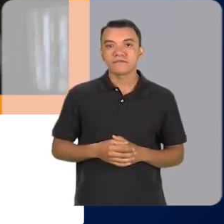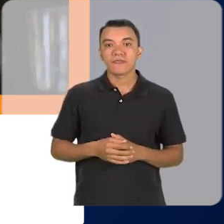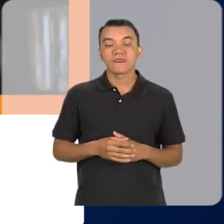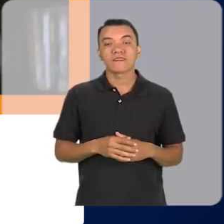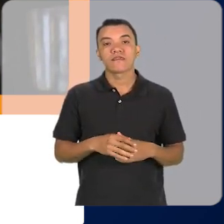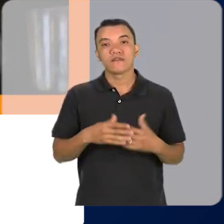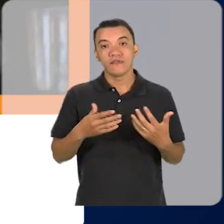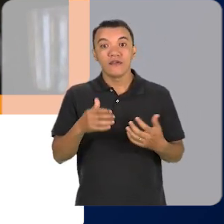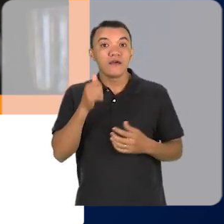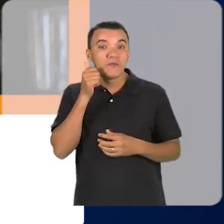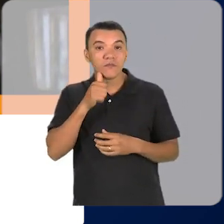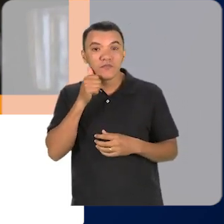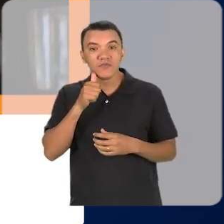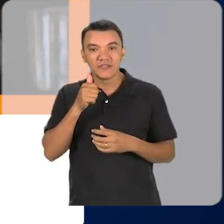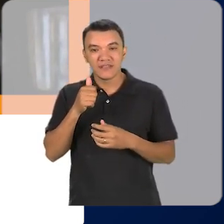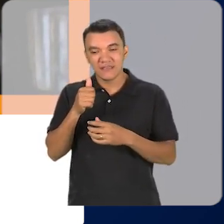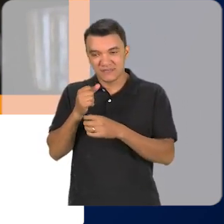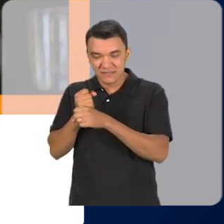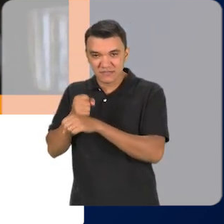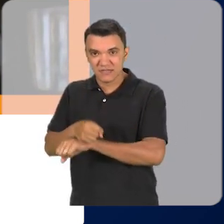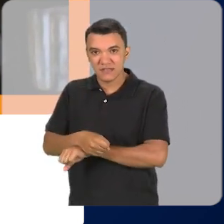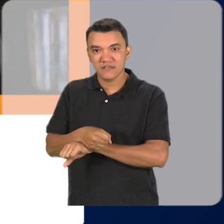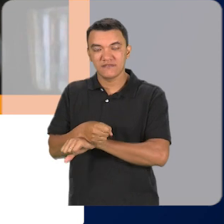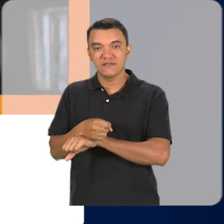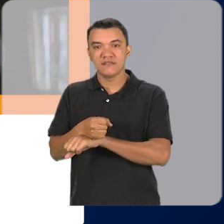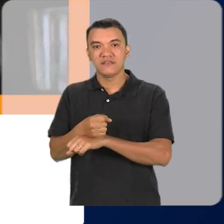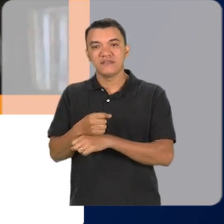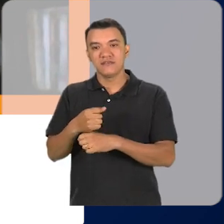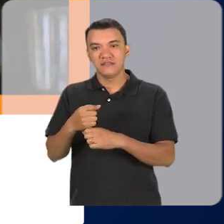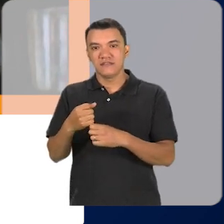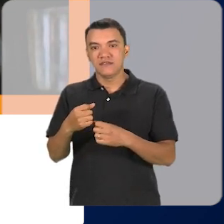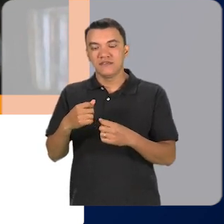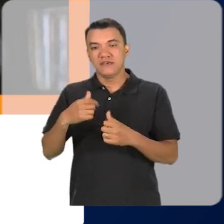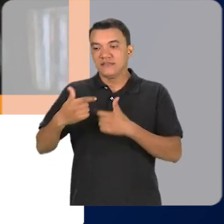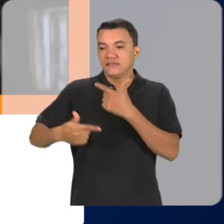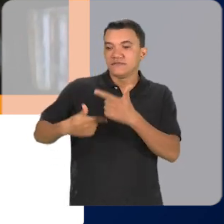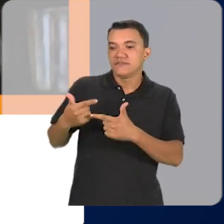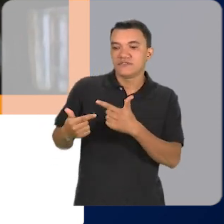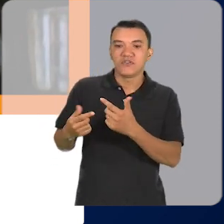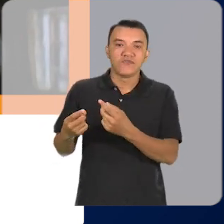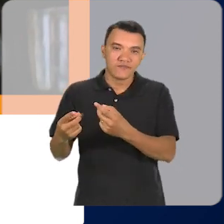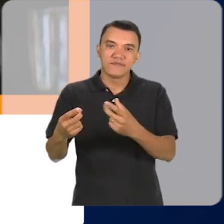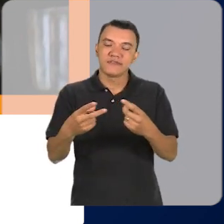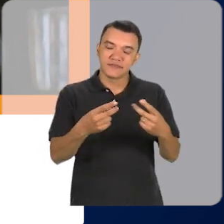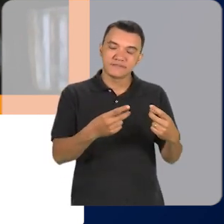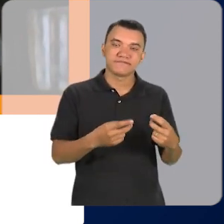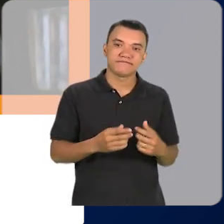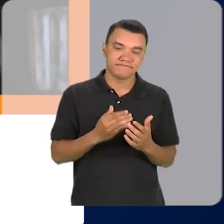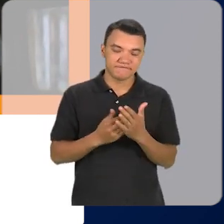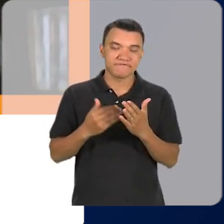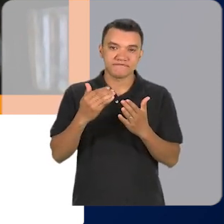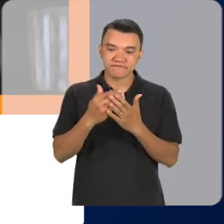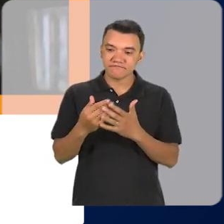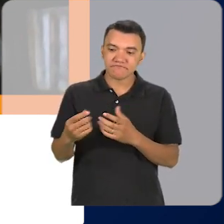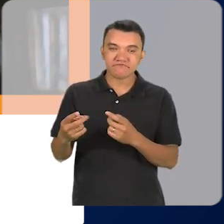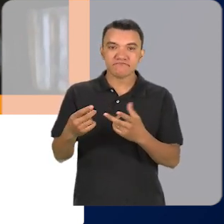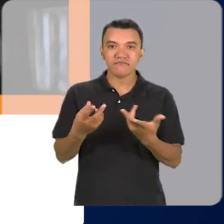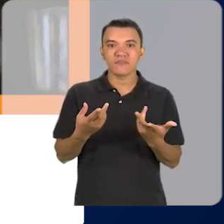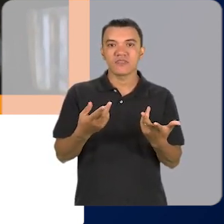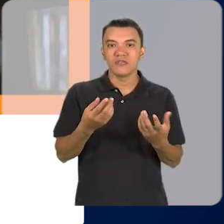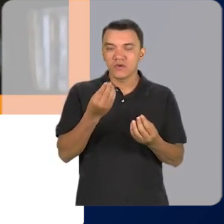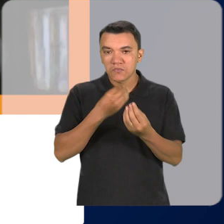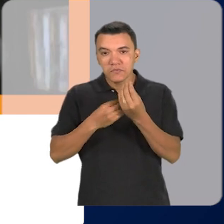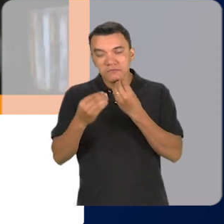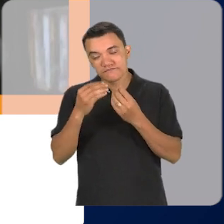né, as ganhadeiras, elas estavam mais nessa atividade de venda de produtos, né, produtos de